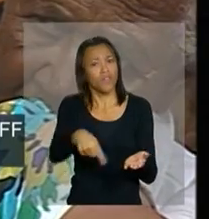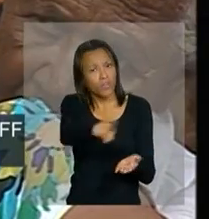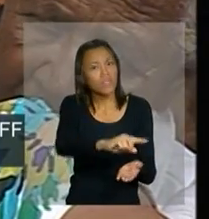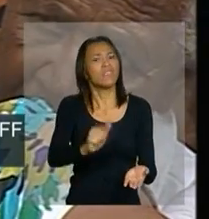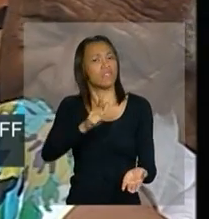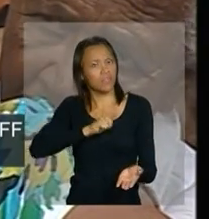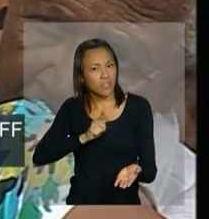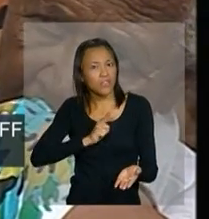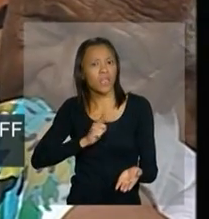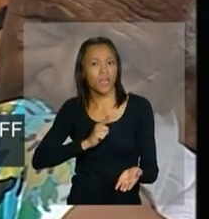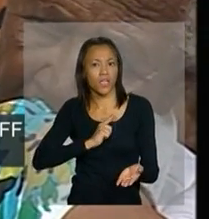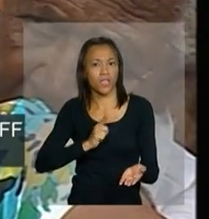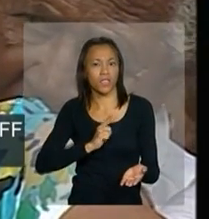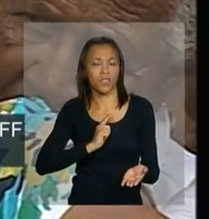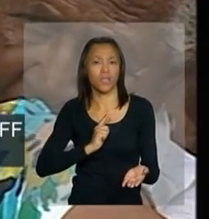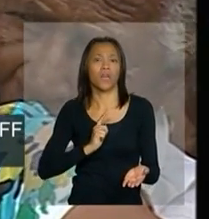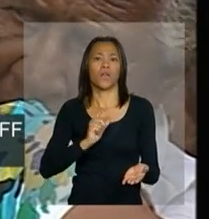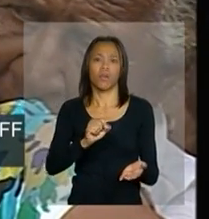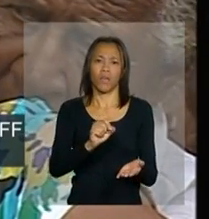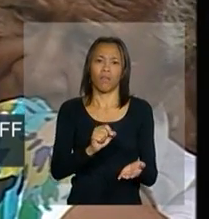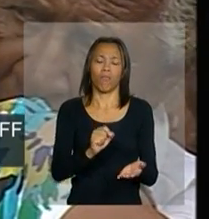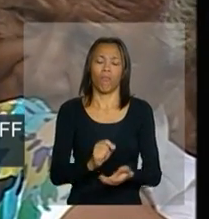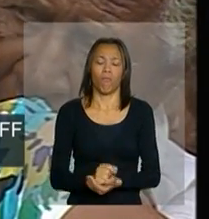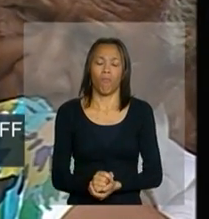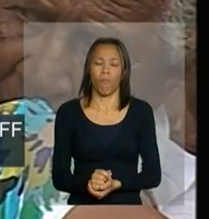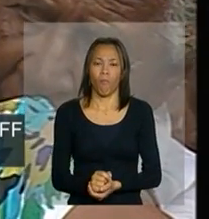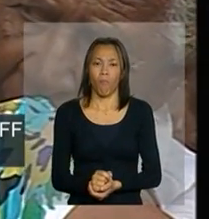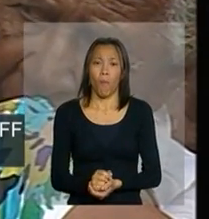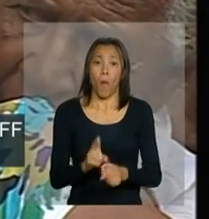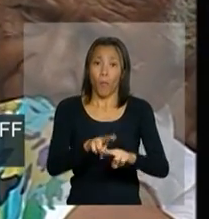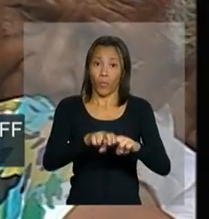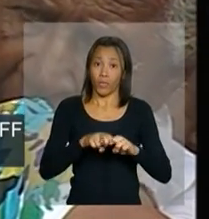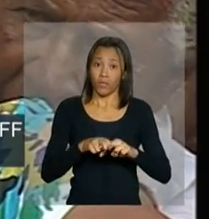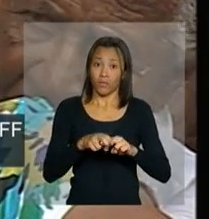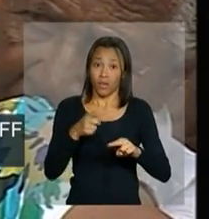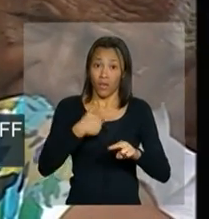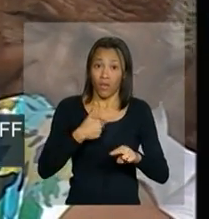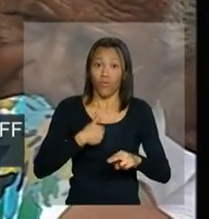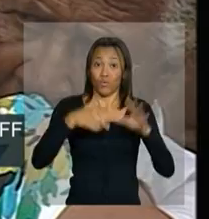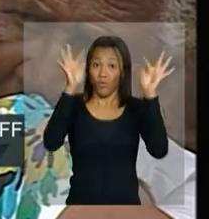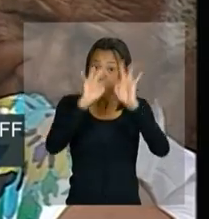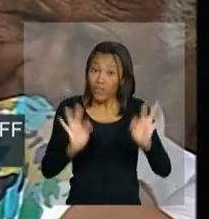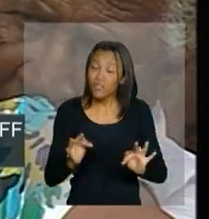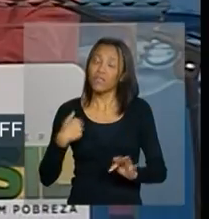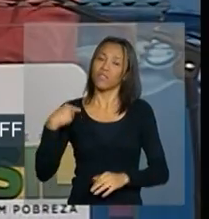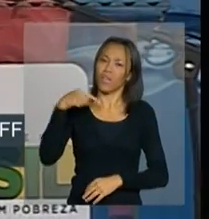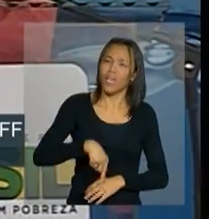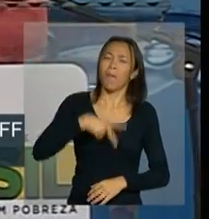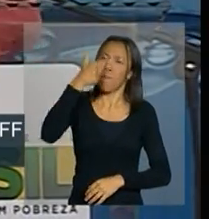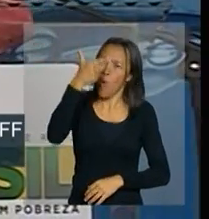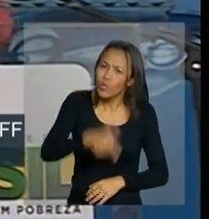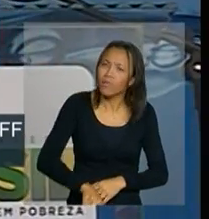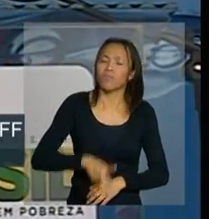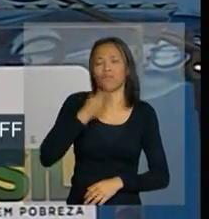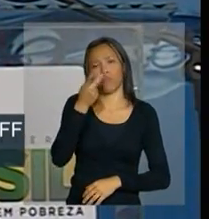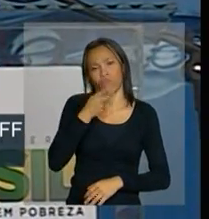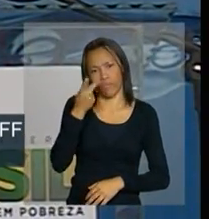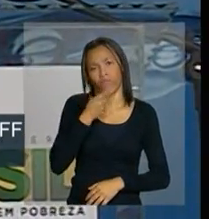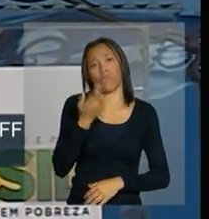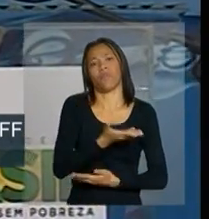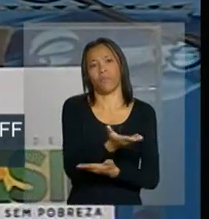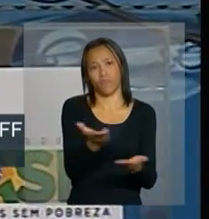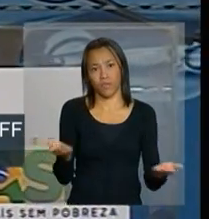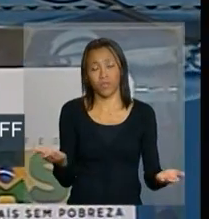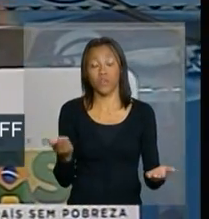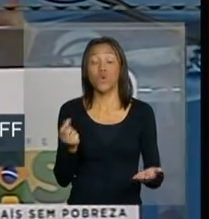tenham uma volta atrás com a seca. Por isso, eu estou muito feliz de estar aqui, eu repito mais uma vez,